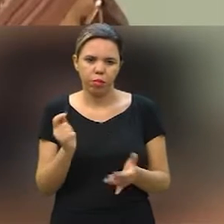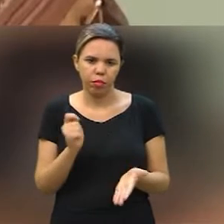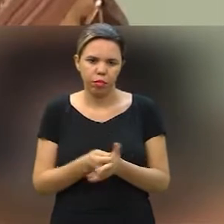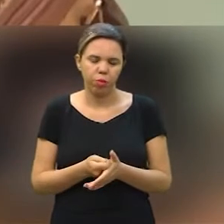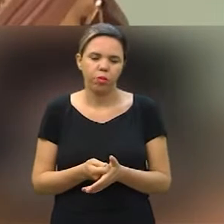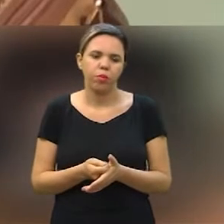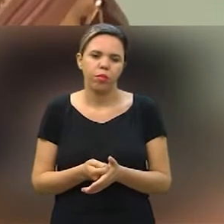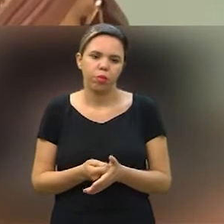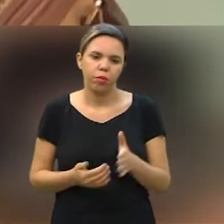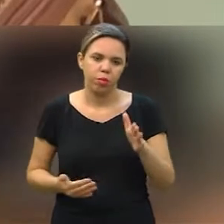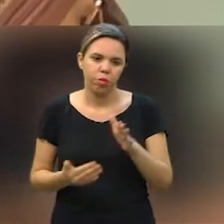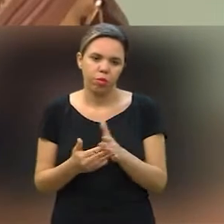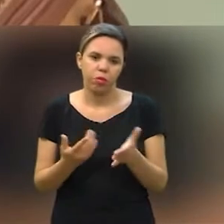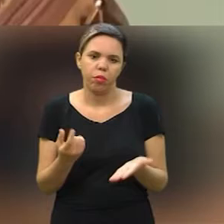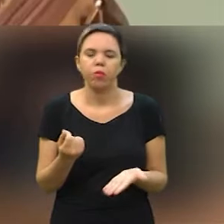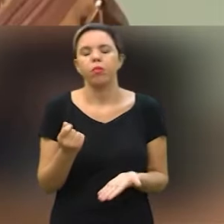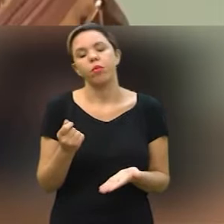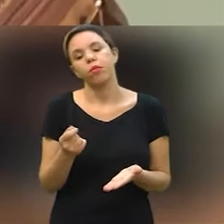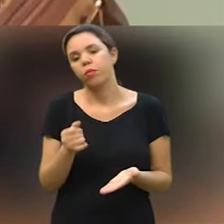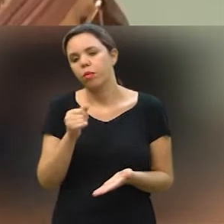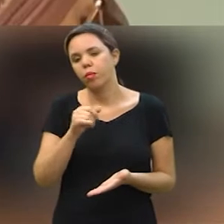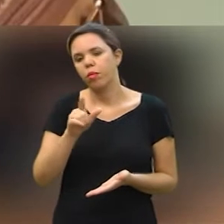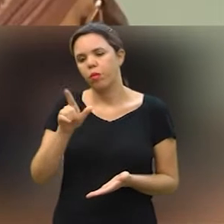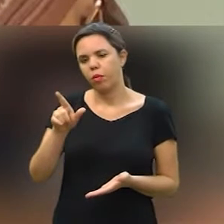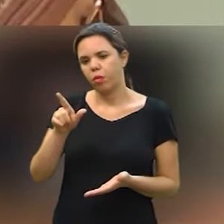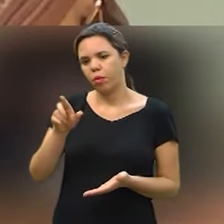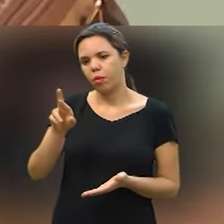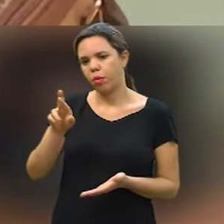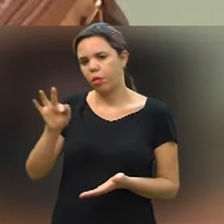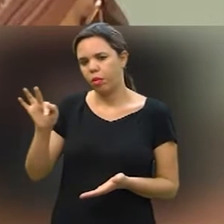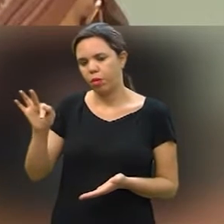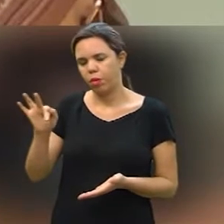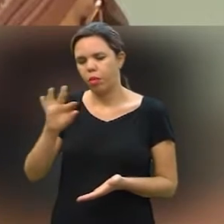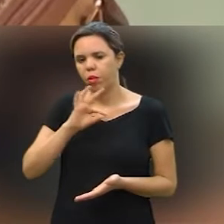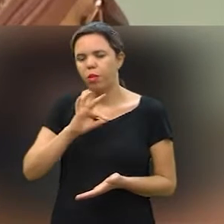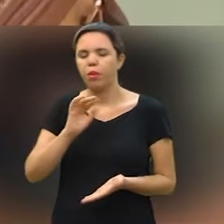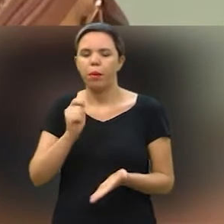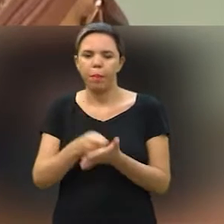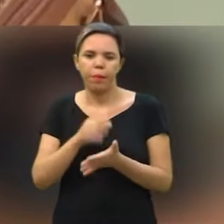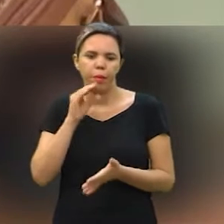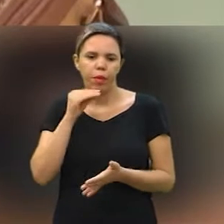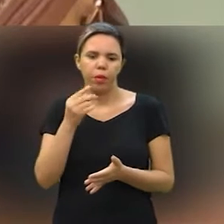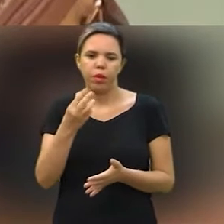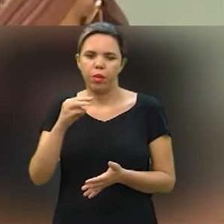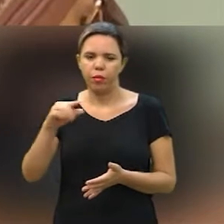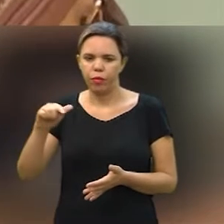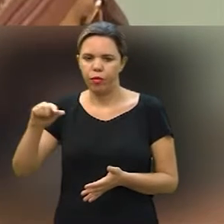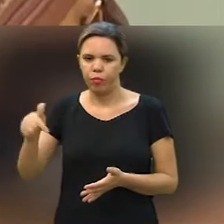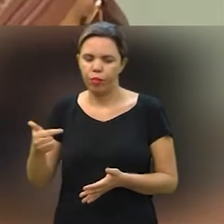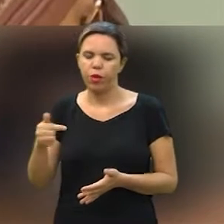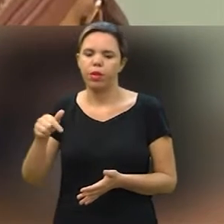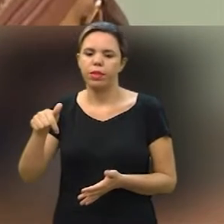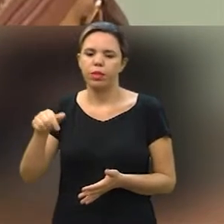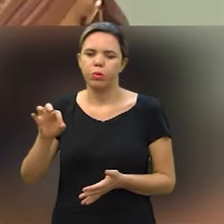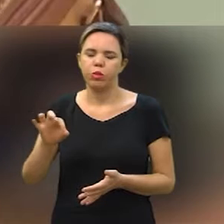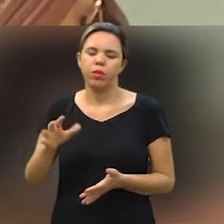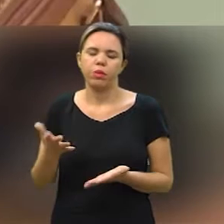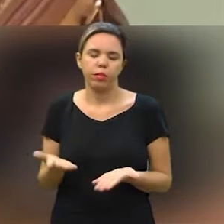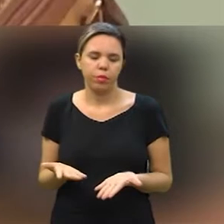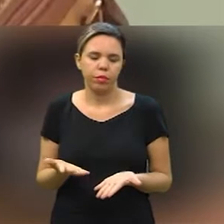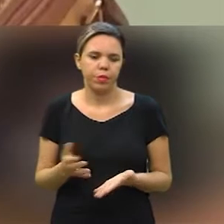o limite prudencial, o limite máximo da LRF. Está em